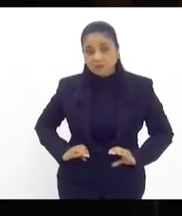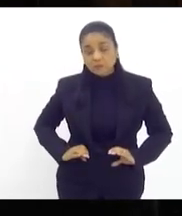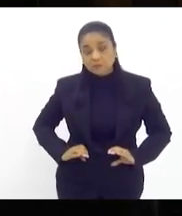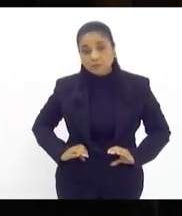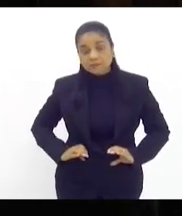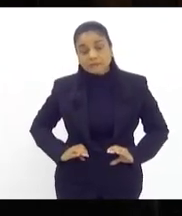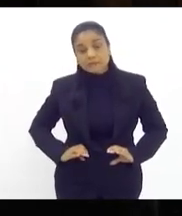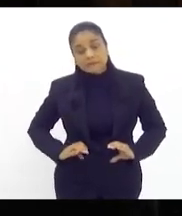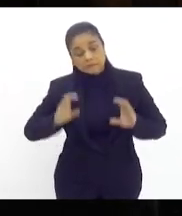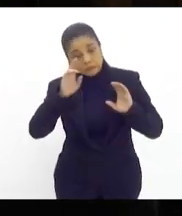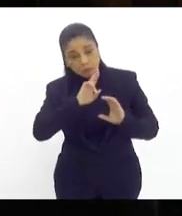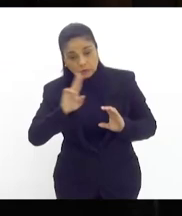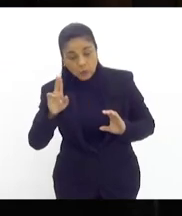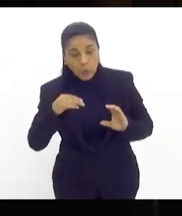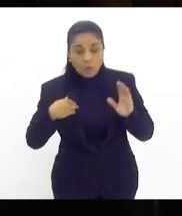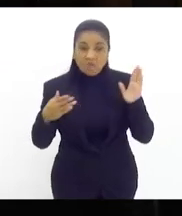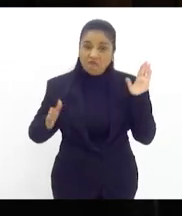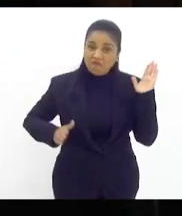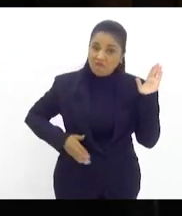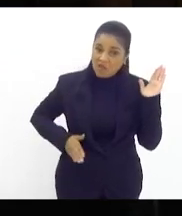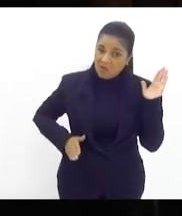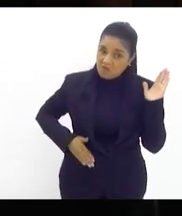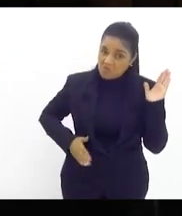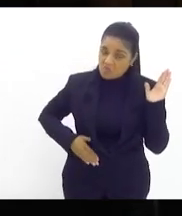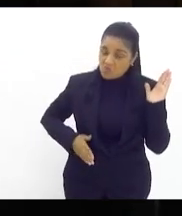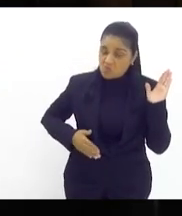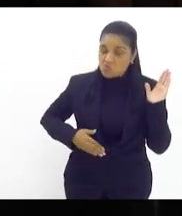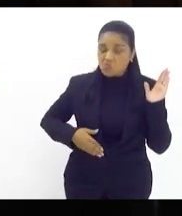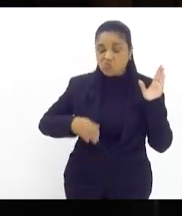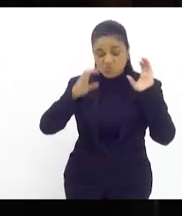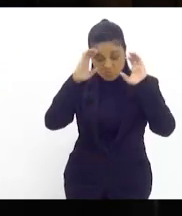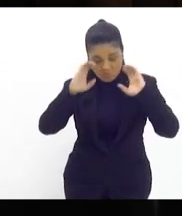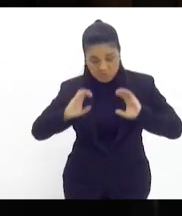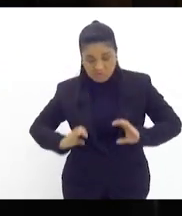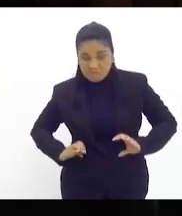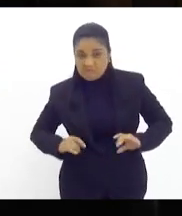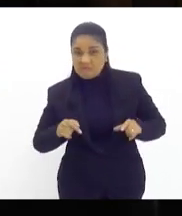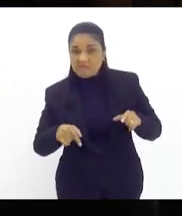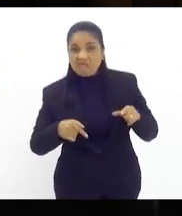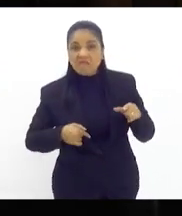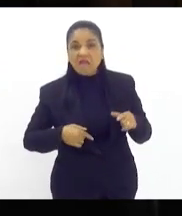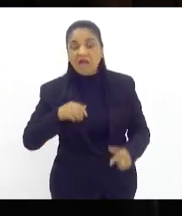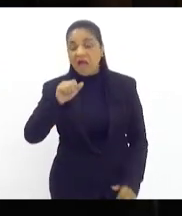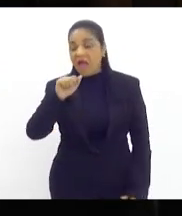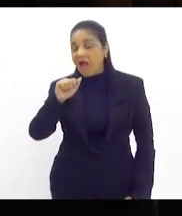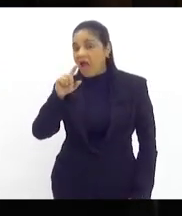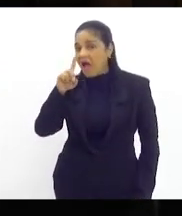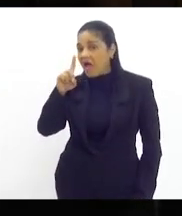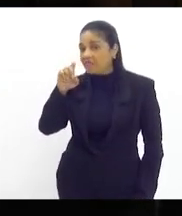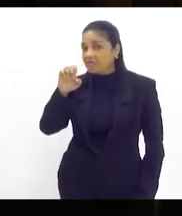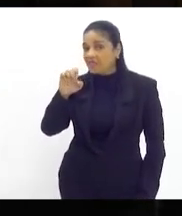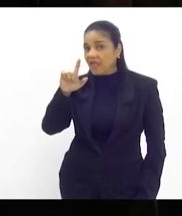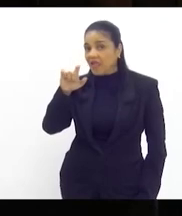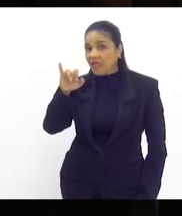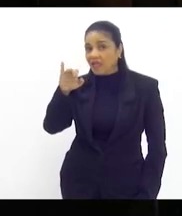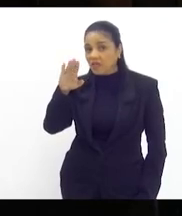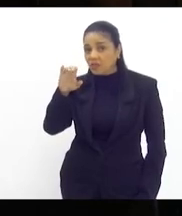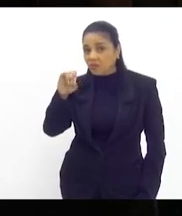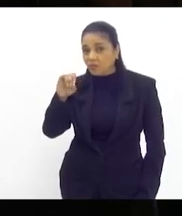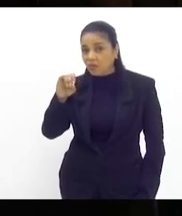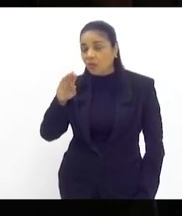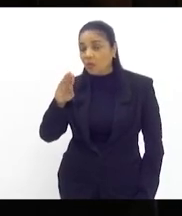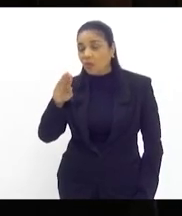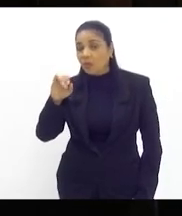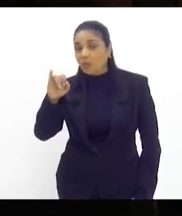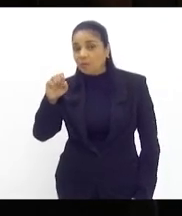ser chamado dessa forma esse vagabundo fascínora chamado Adélio Bispo atentou contra a vida do